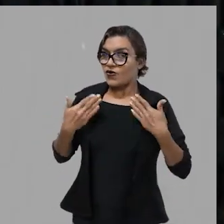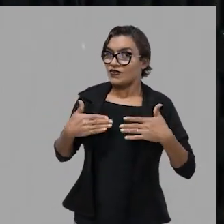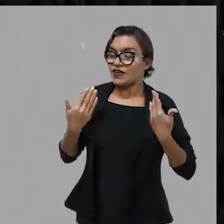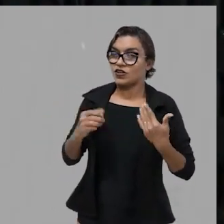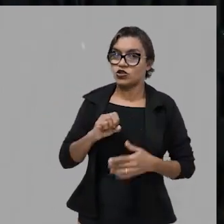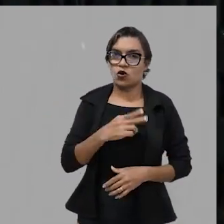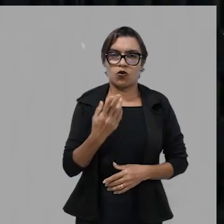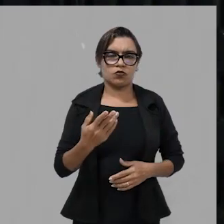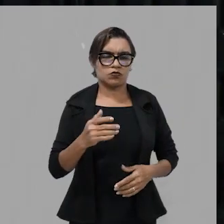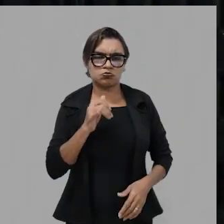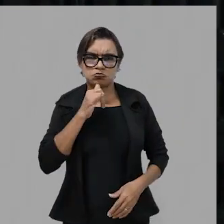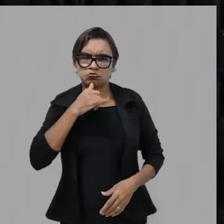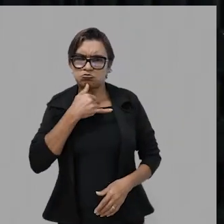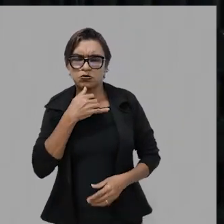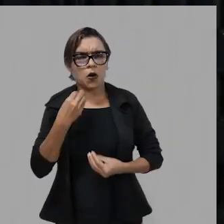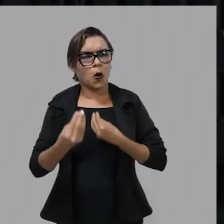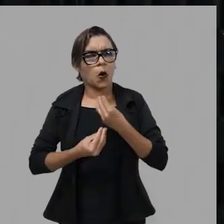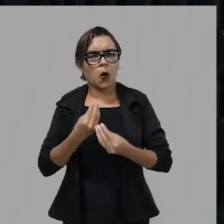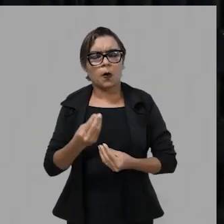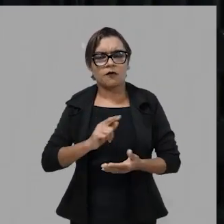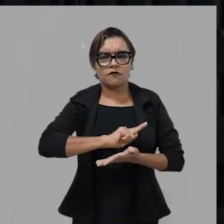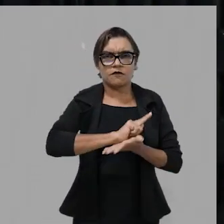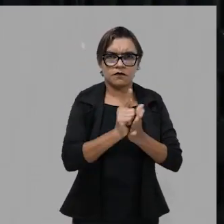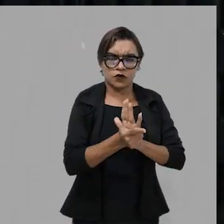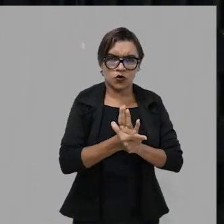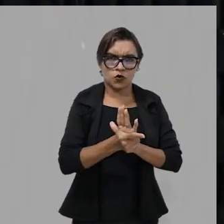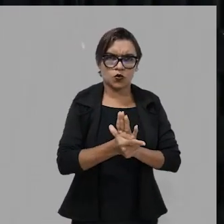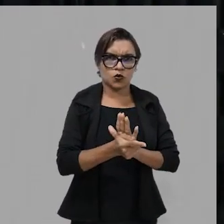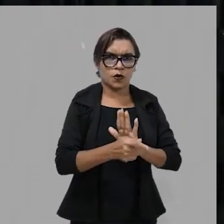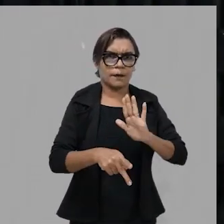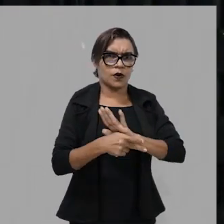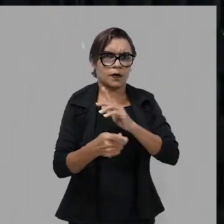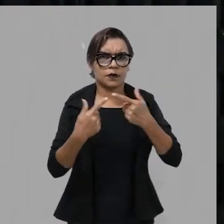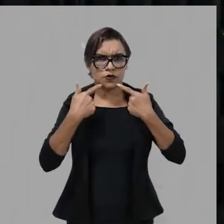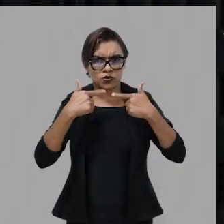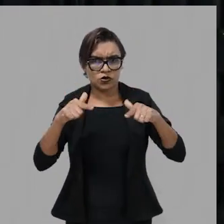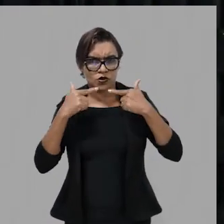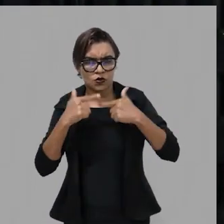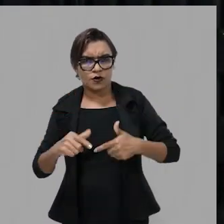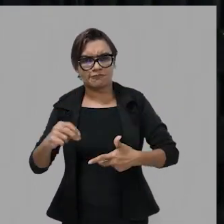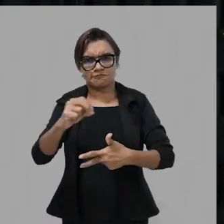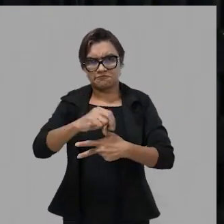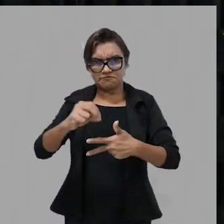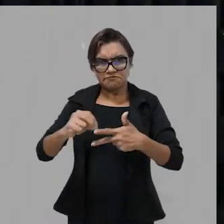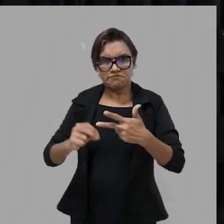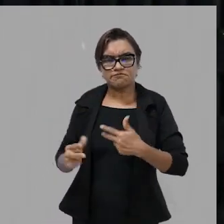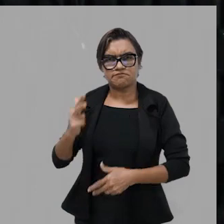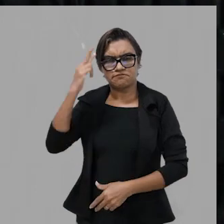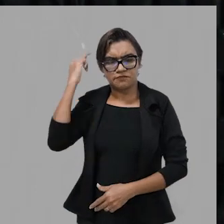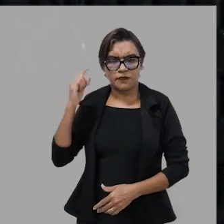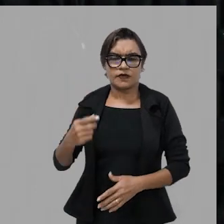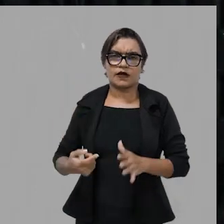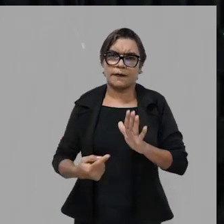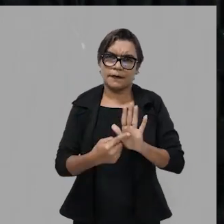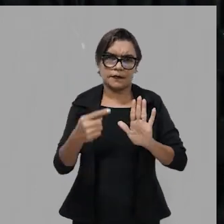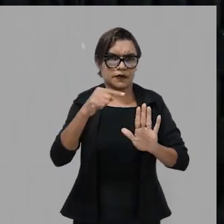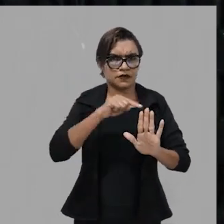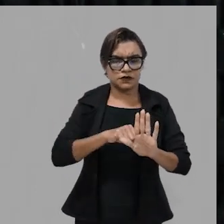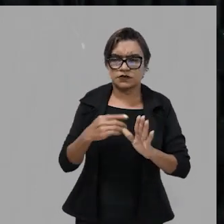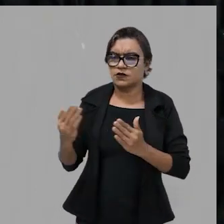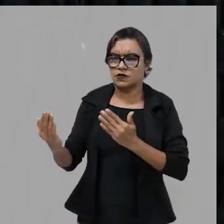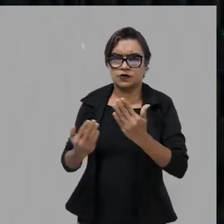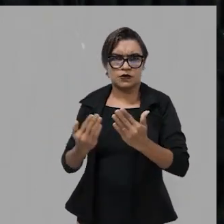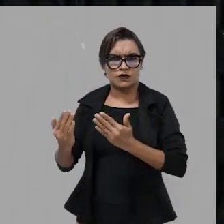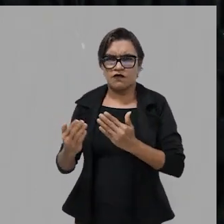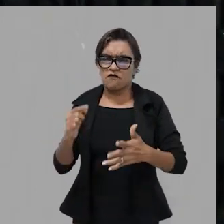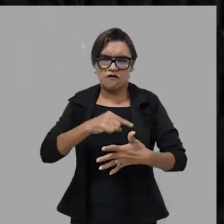linguagem caem muito mesmo nas provas de vestibular. Antítese, metáfora, comparação,